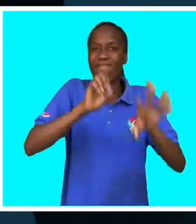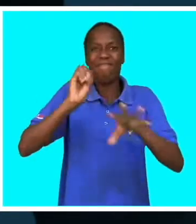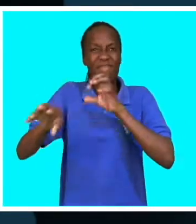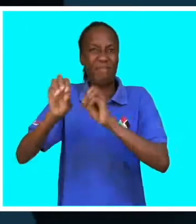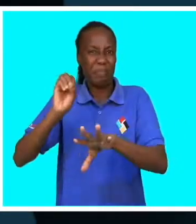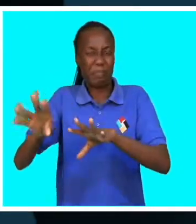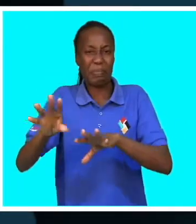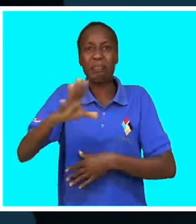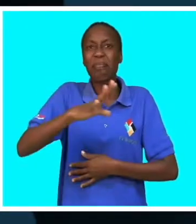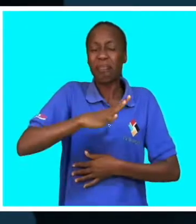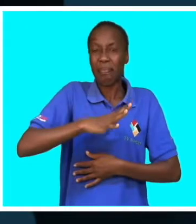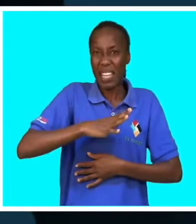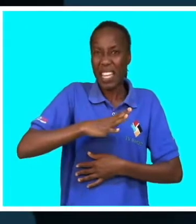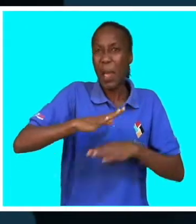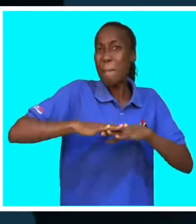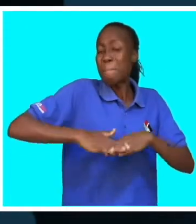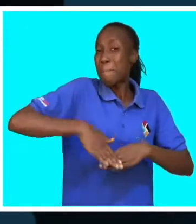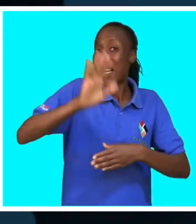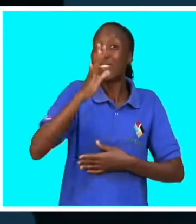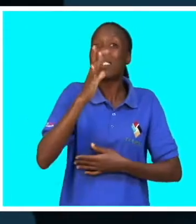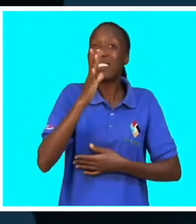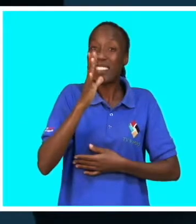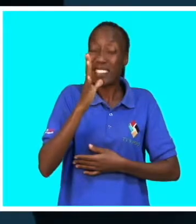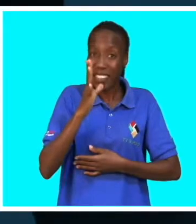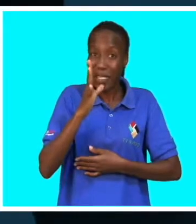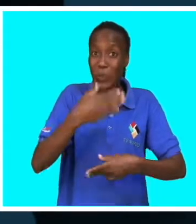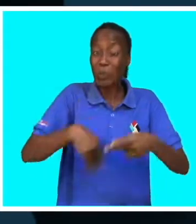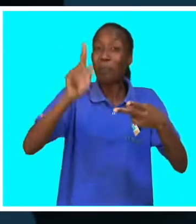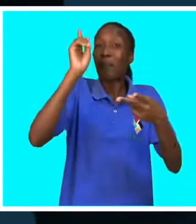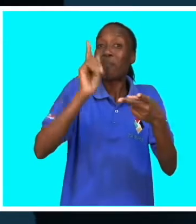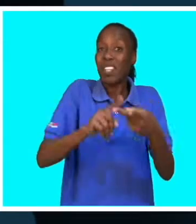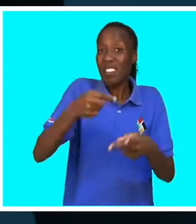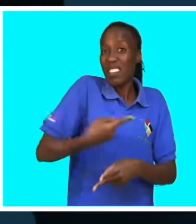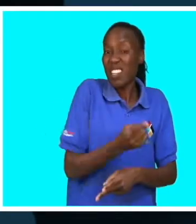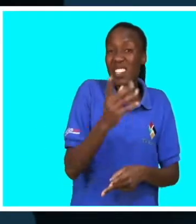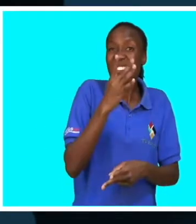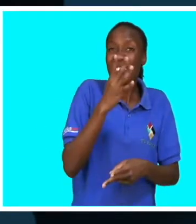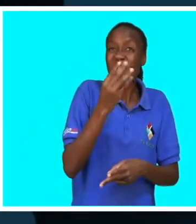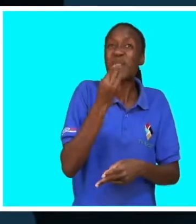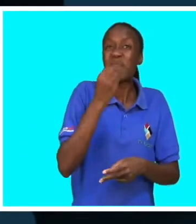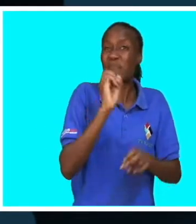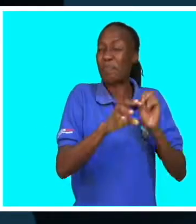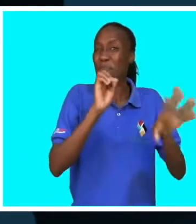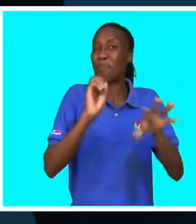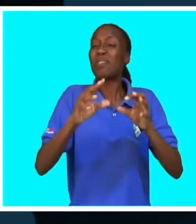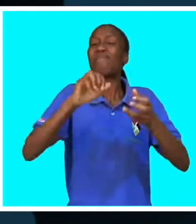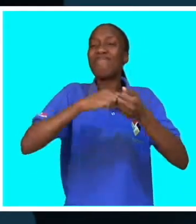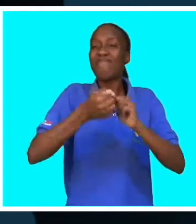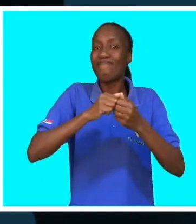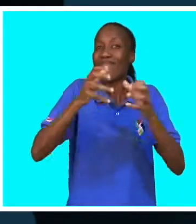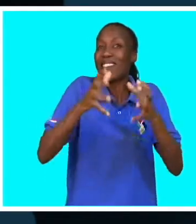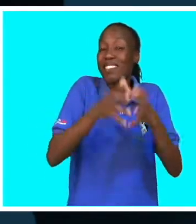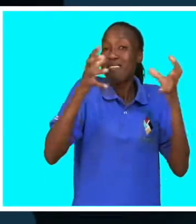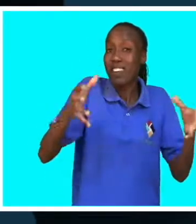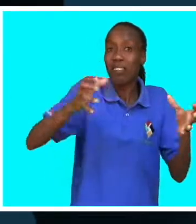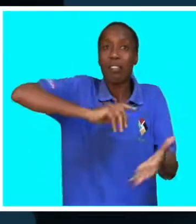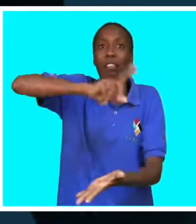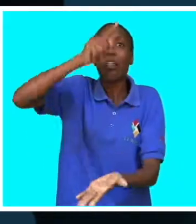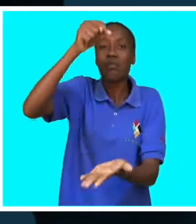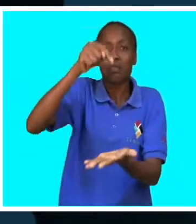sabemos também que há cada vez mais lixo não orgânico. E esse lixo não orgânico torna-se também um problema muito grande nas